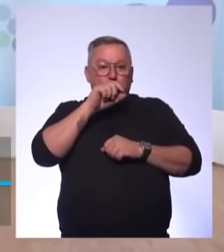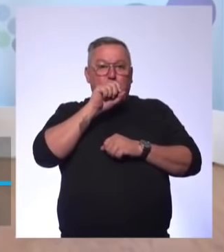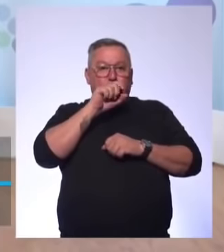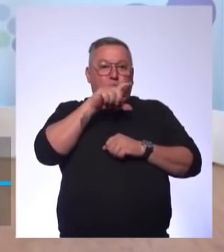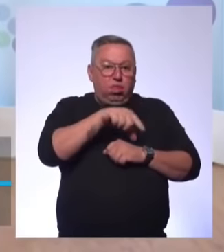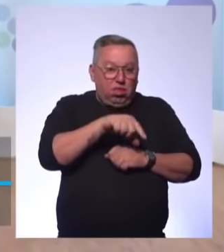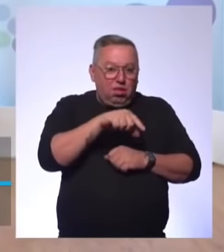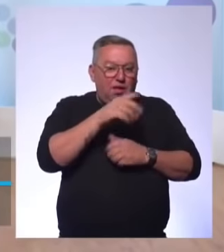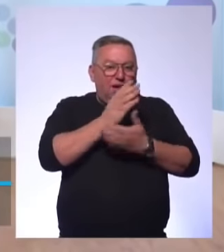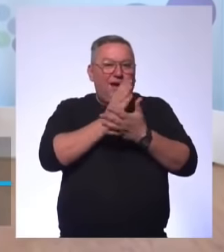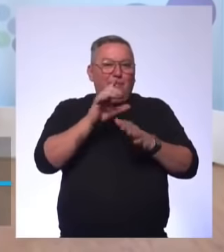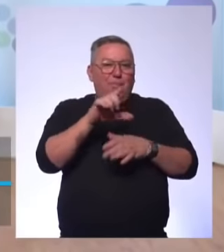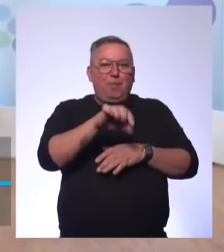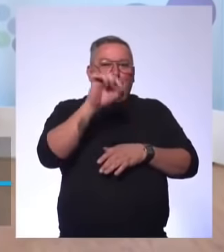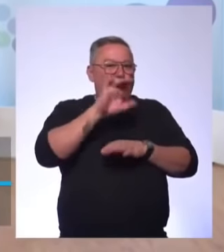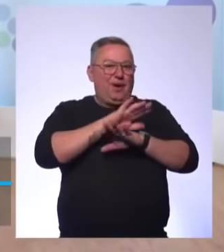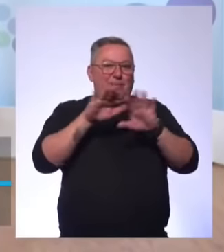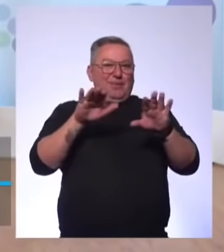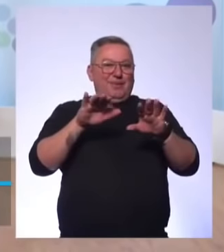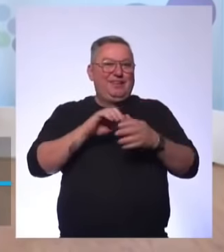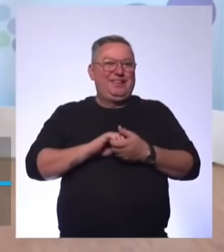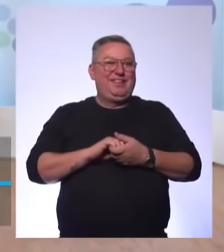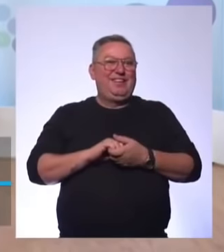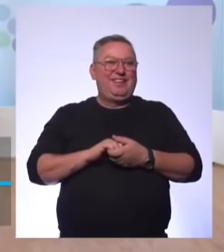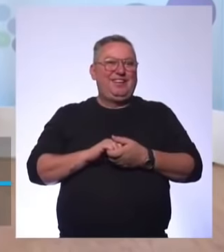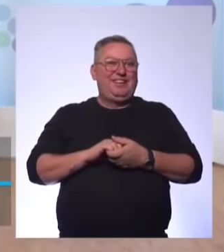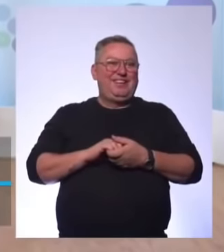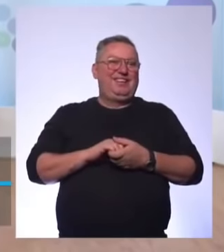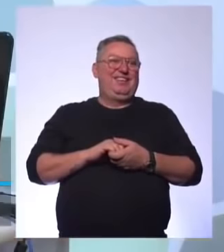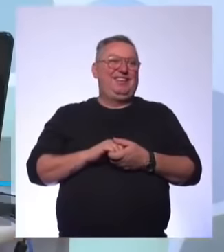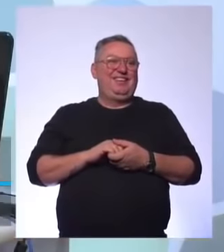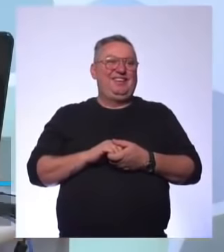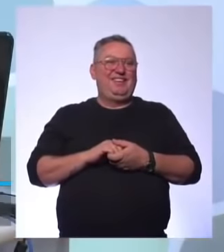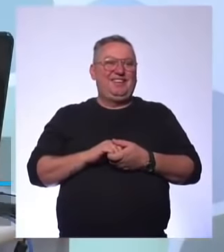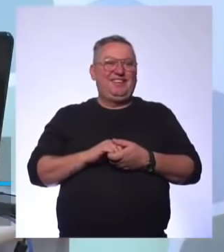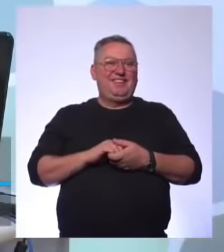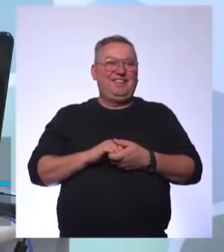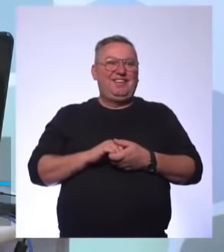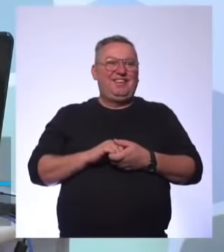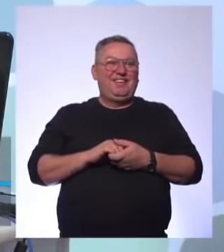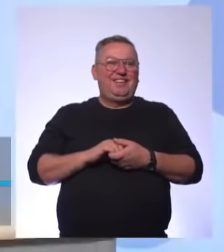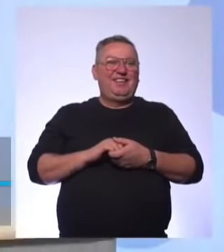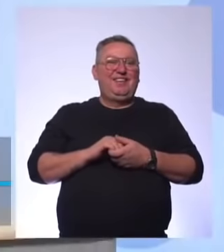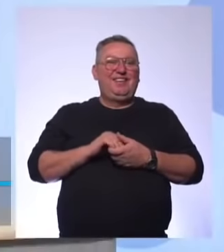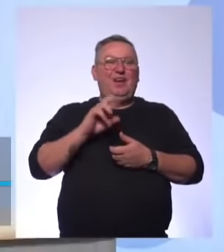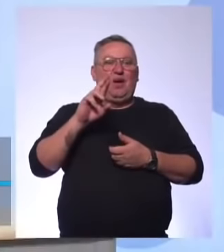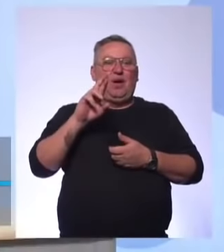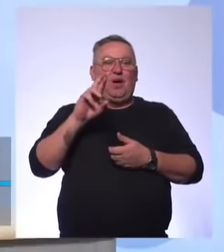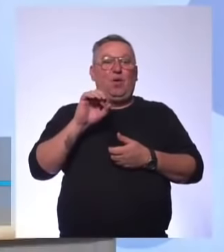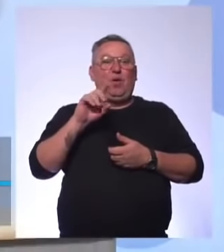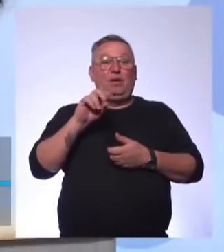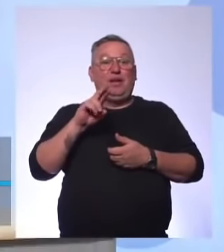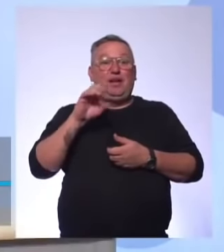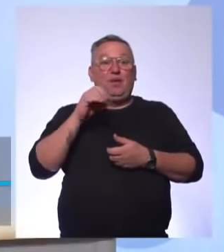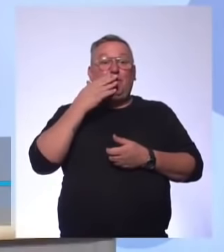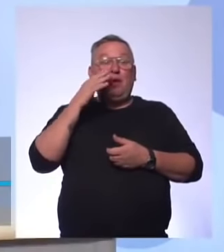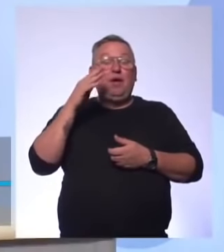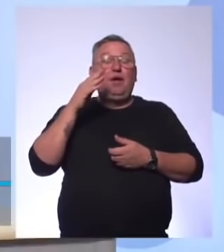Fim. É. Fim. Muito bem. Acabou. Fim super rápido. Rodrigo pede beijo para sua